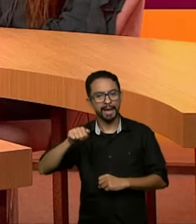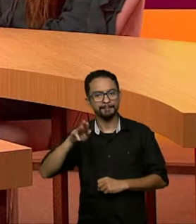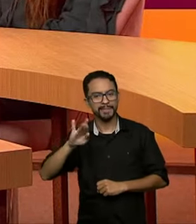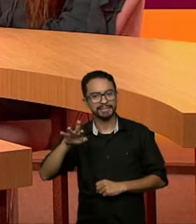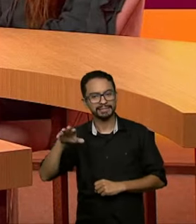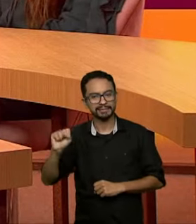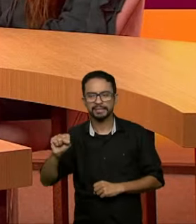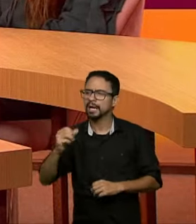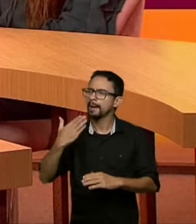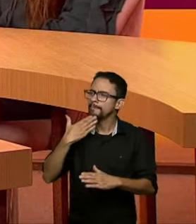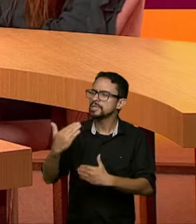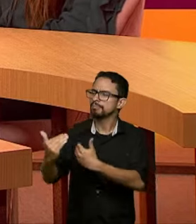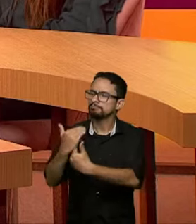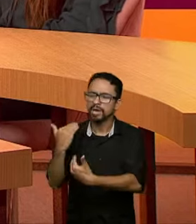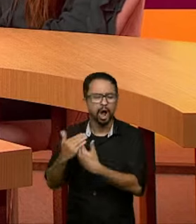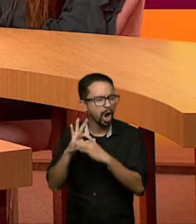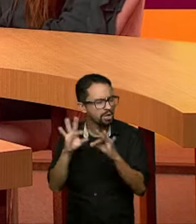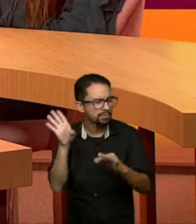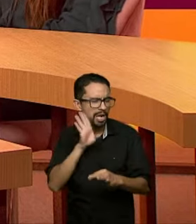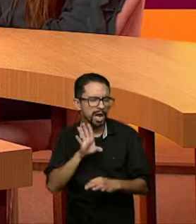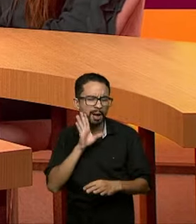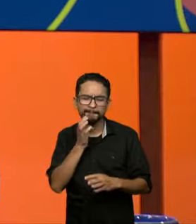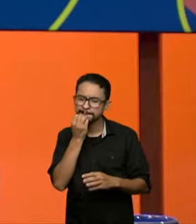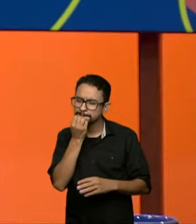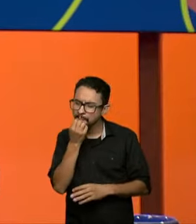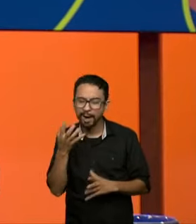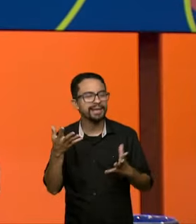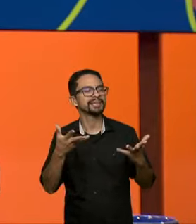peço orientações para ela, ela é muito bacana, muito generosa.